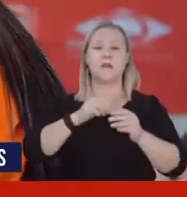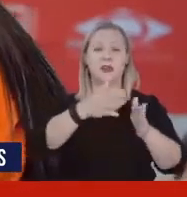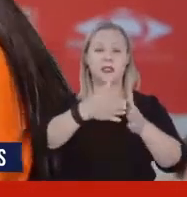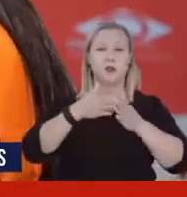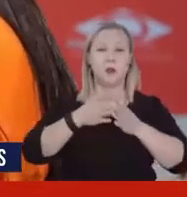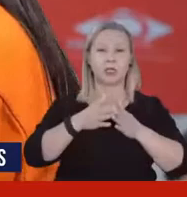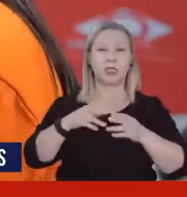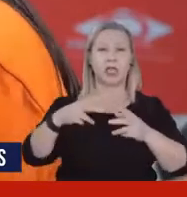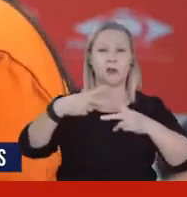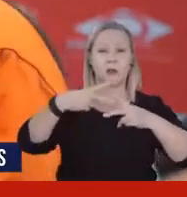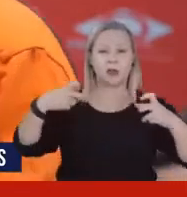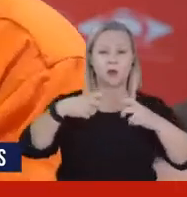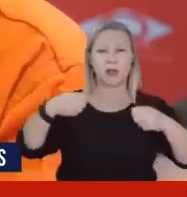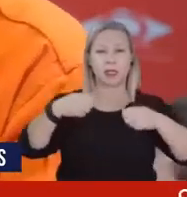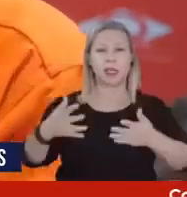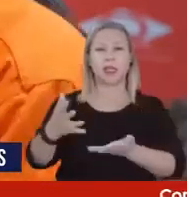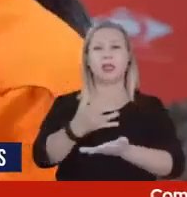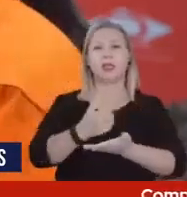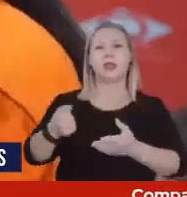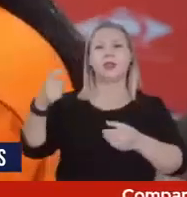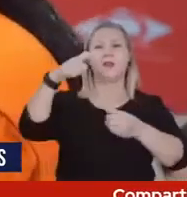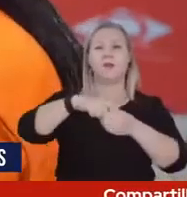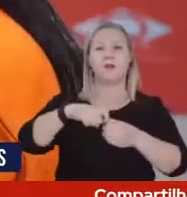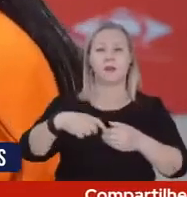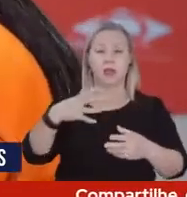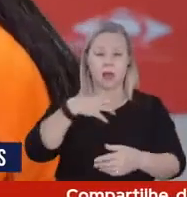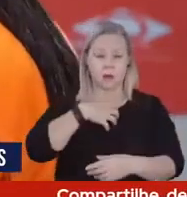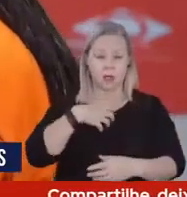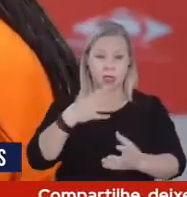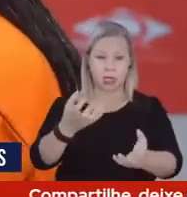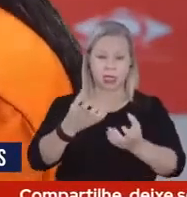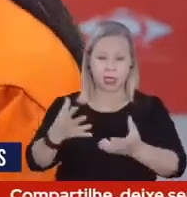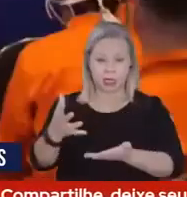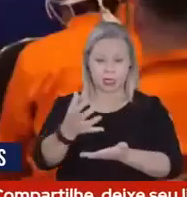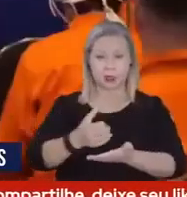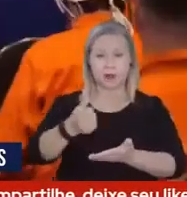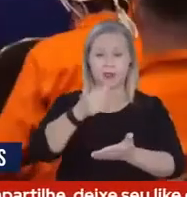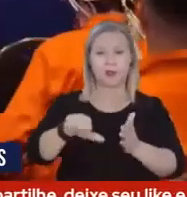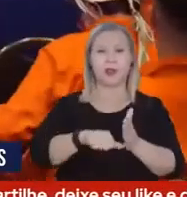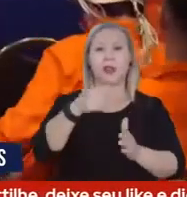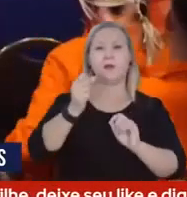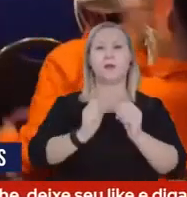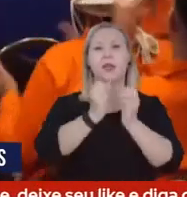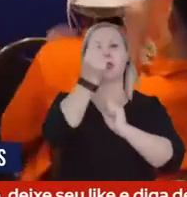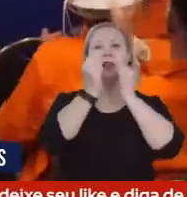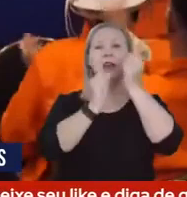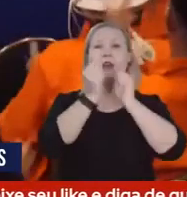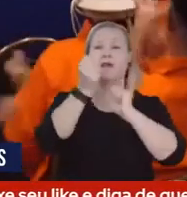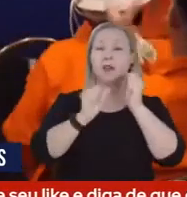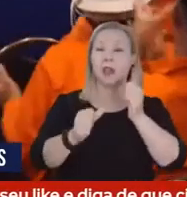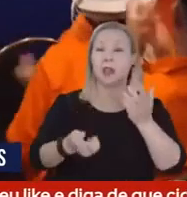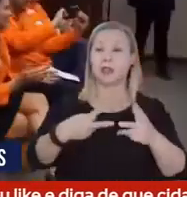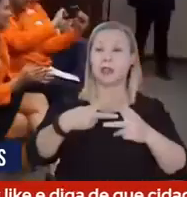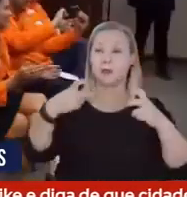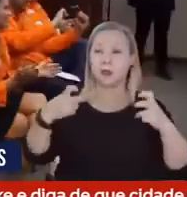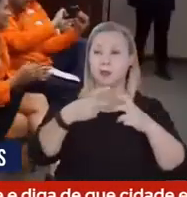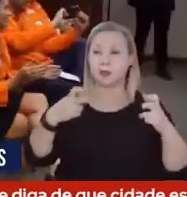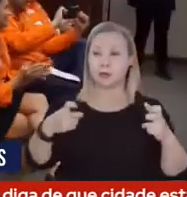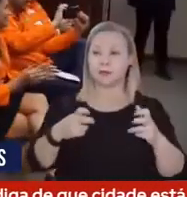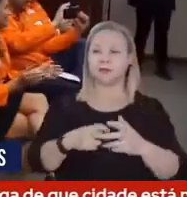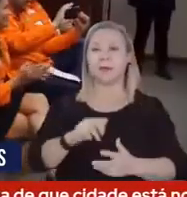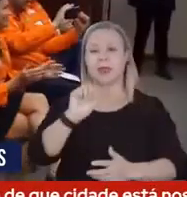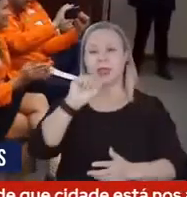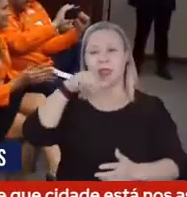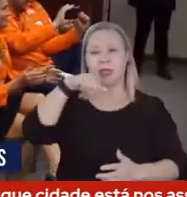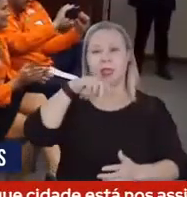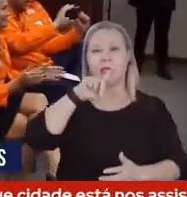para a Bahia e nós queremos o resgate da primeira refinaria da Petrobras, Alandulfo Alves, para voltar a ser